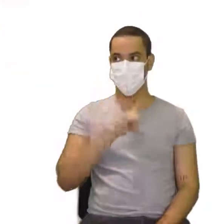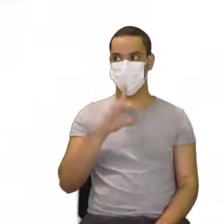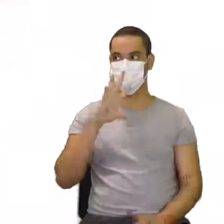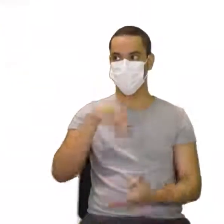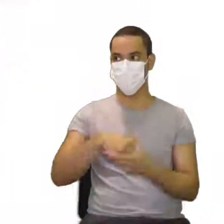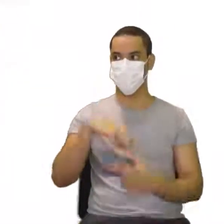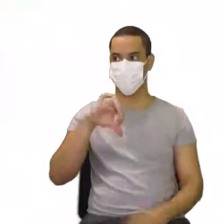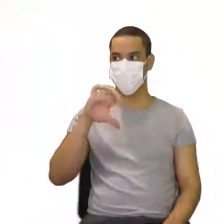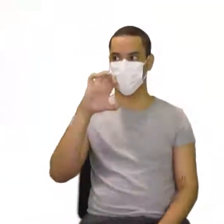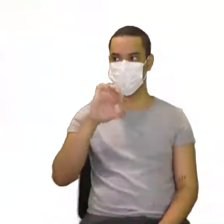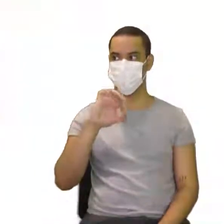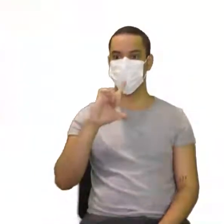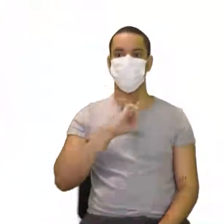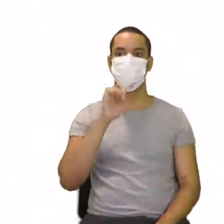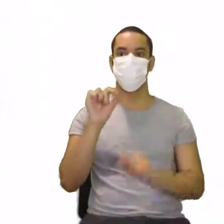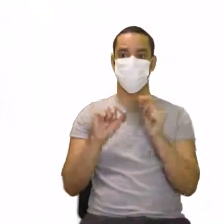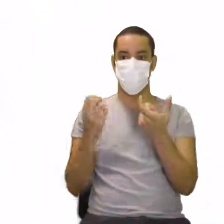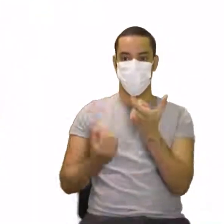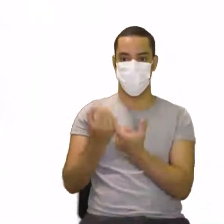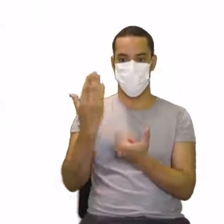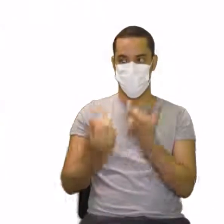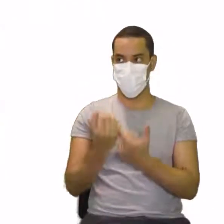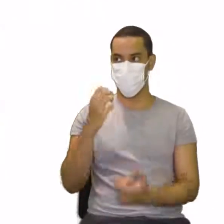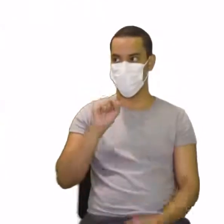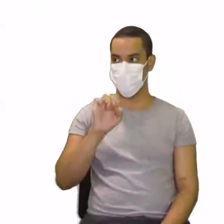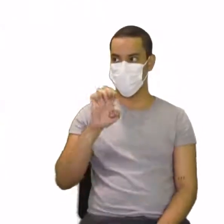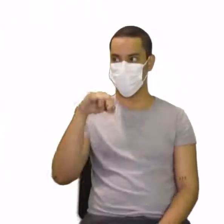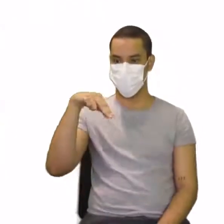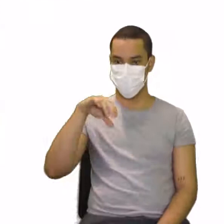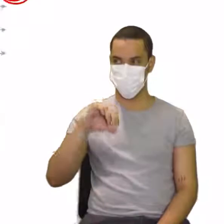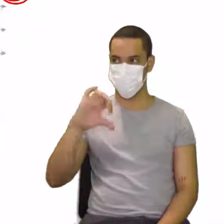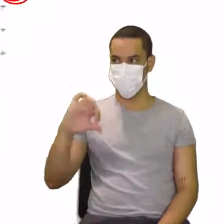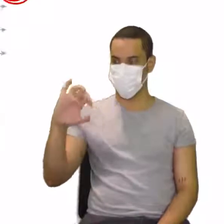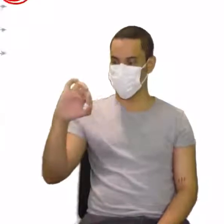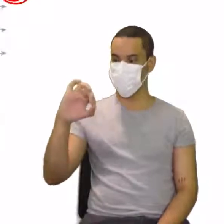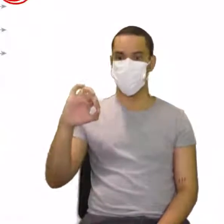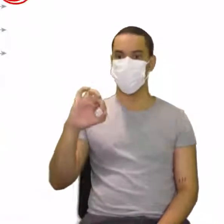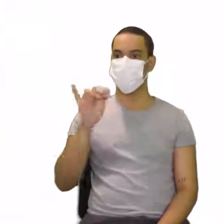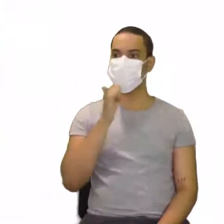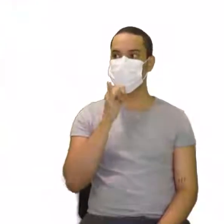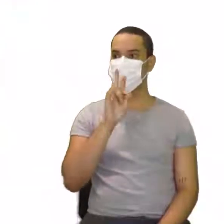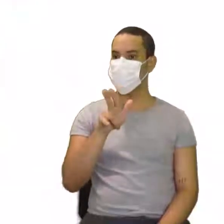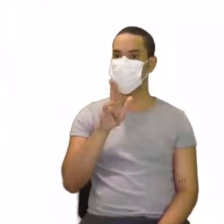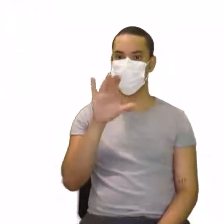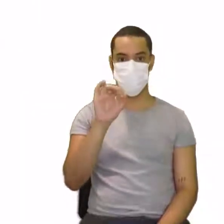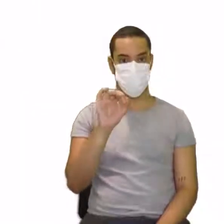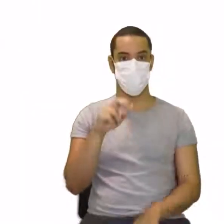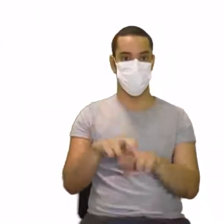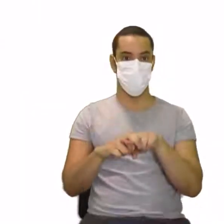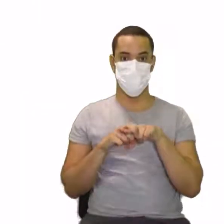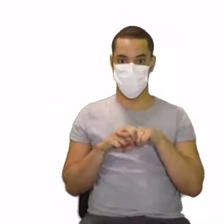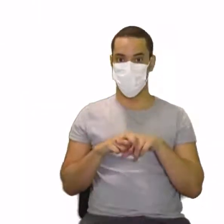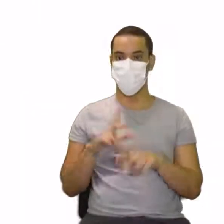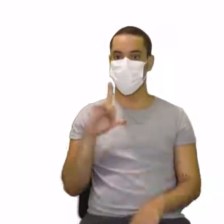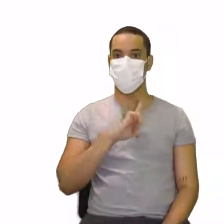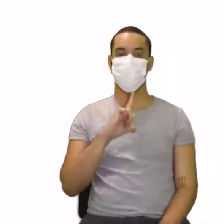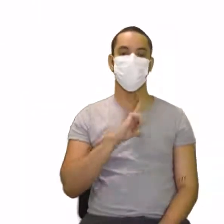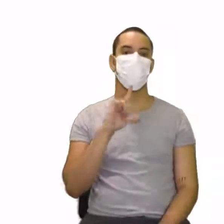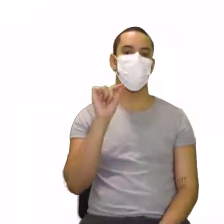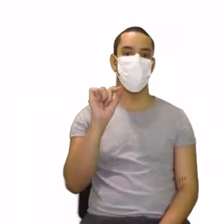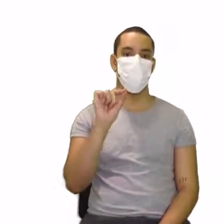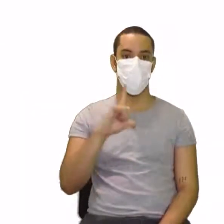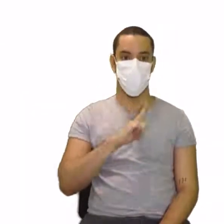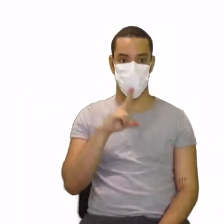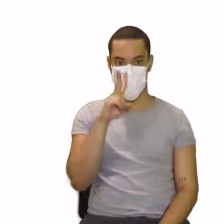pela formulazinha aqui, ó, seno de 90 não é zero. Se não é zero, nesse caso, nós temos aí